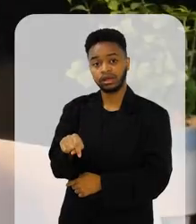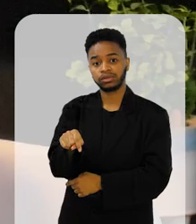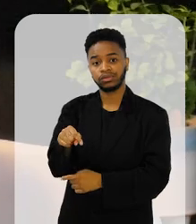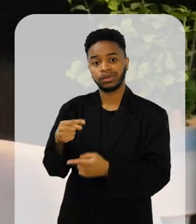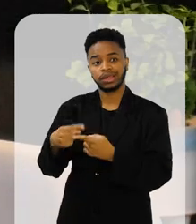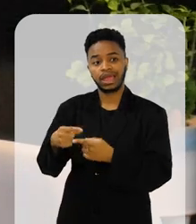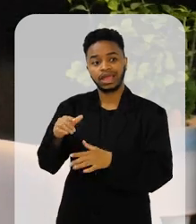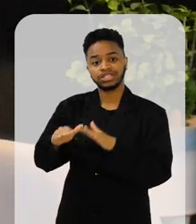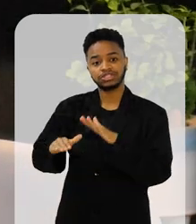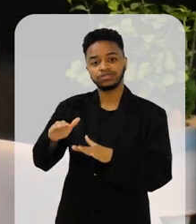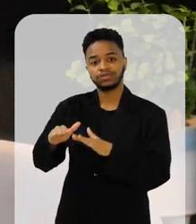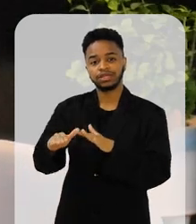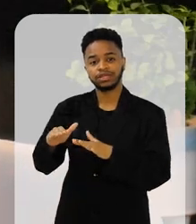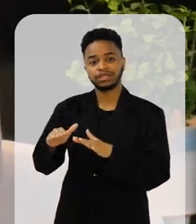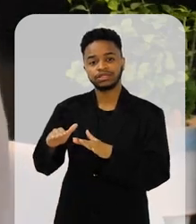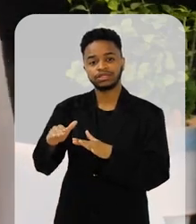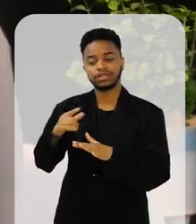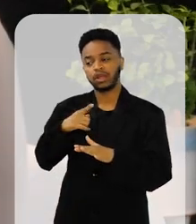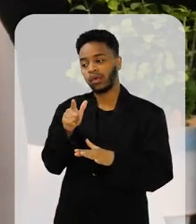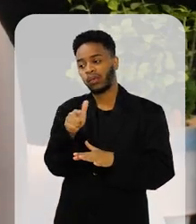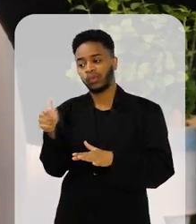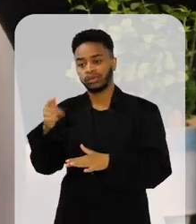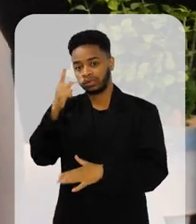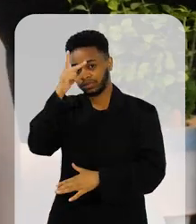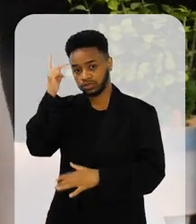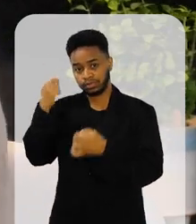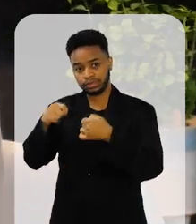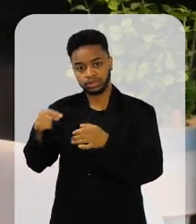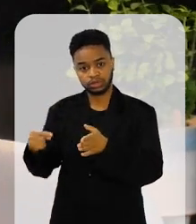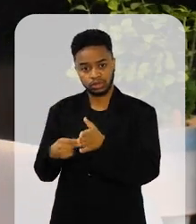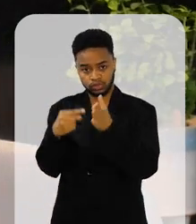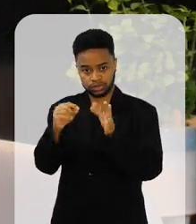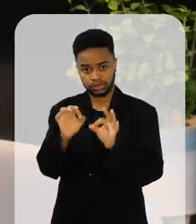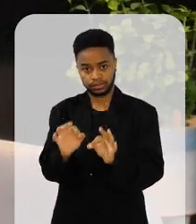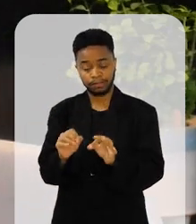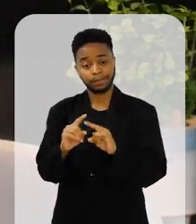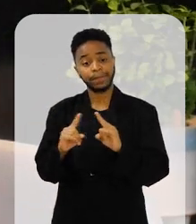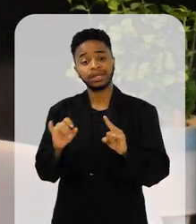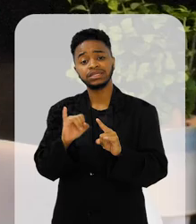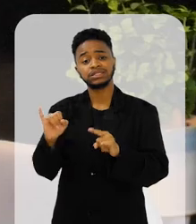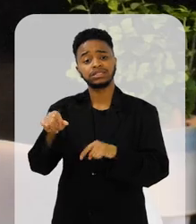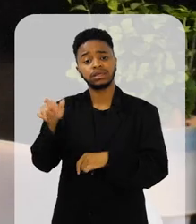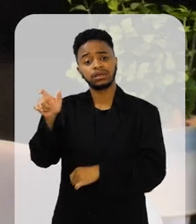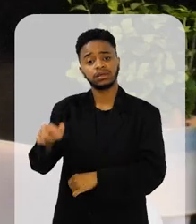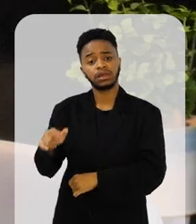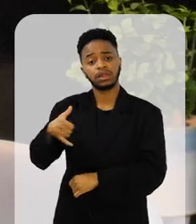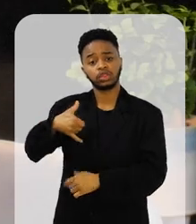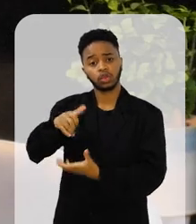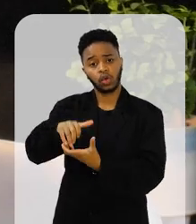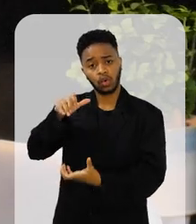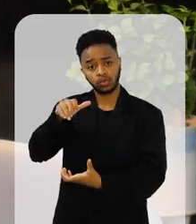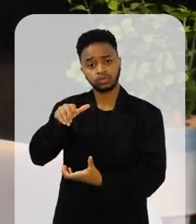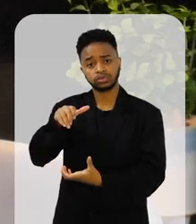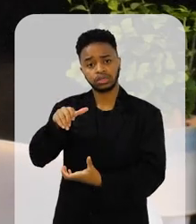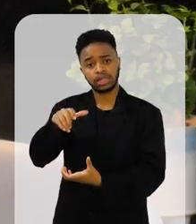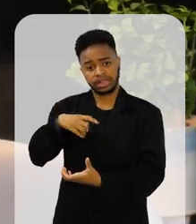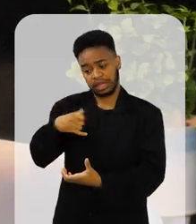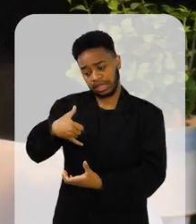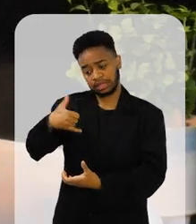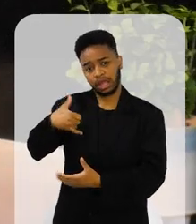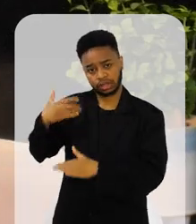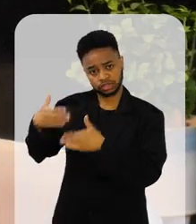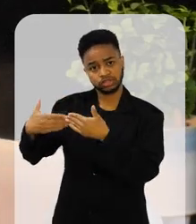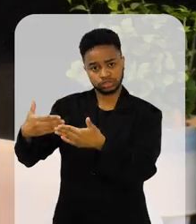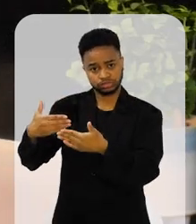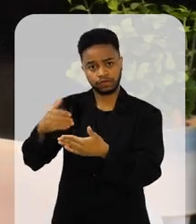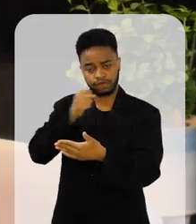muitas vezes, de um terceiro ir denunciar. Mas e se o próprio idoso é idoso na idade,